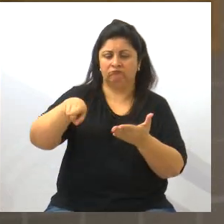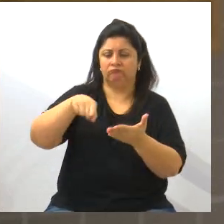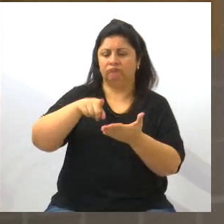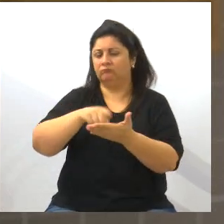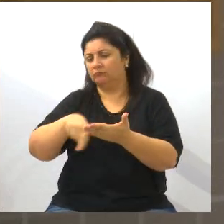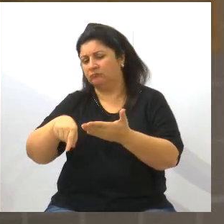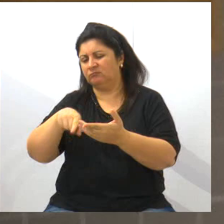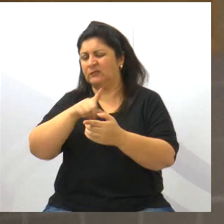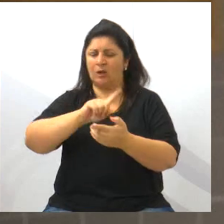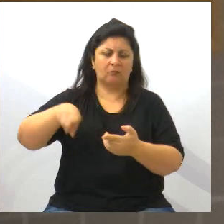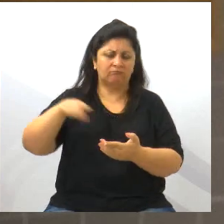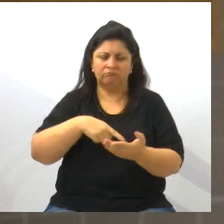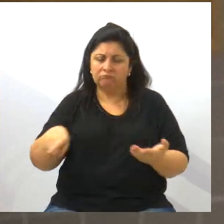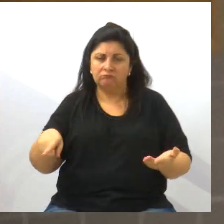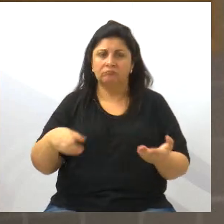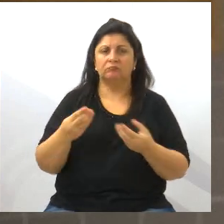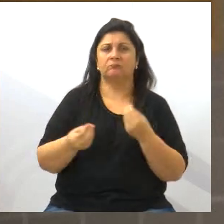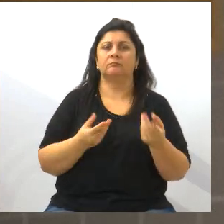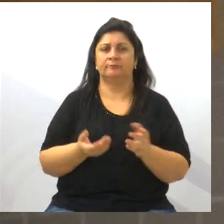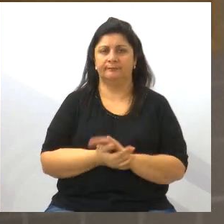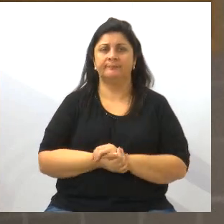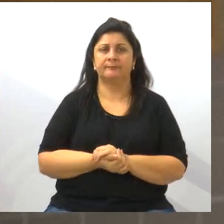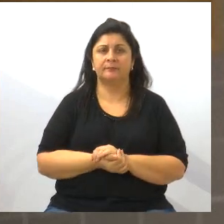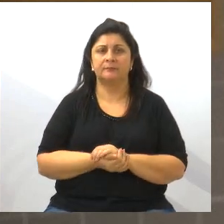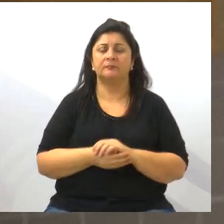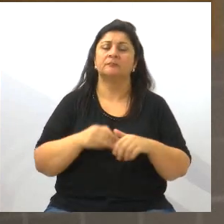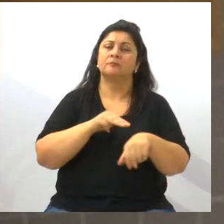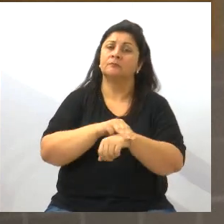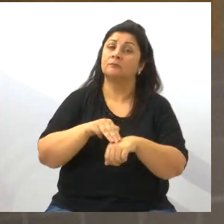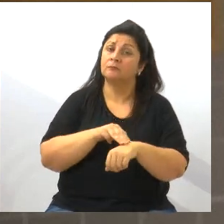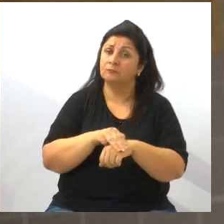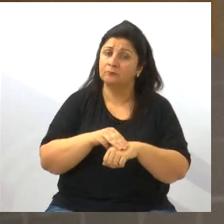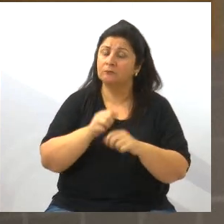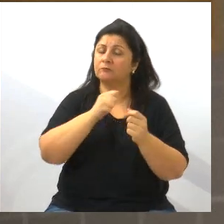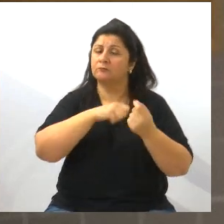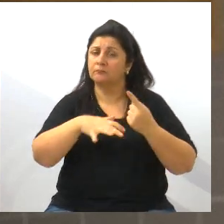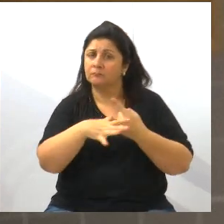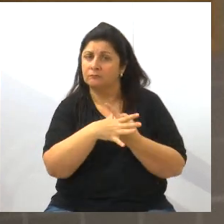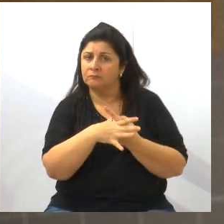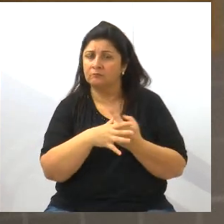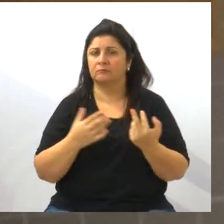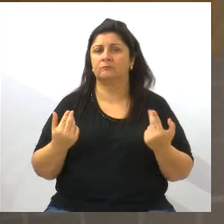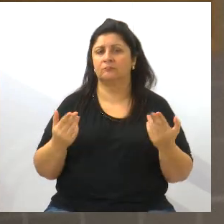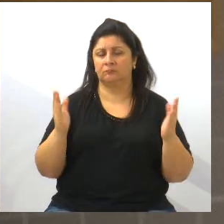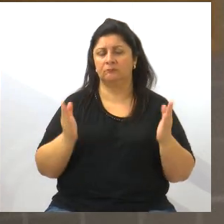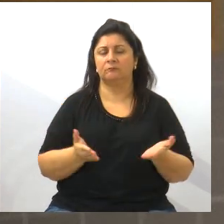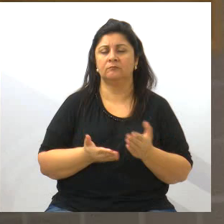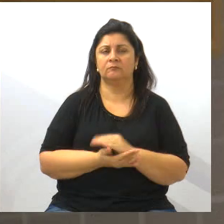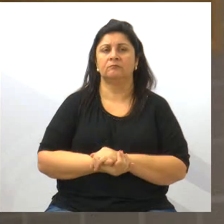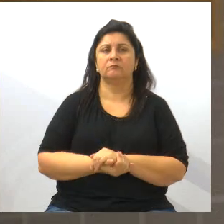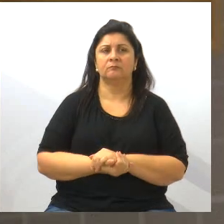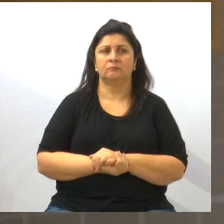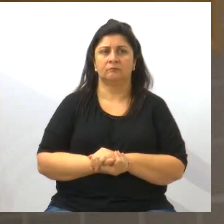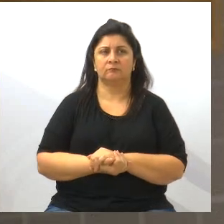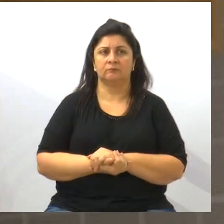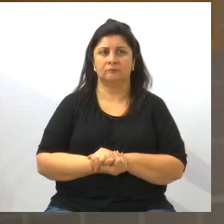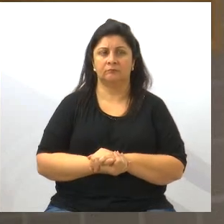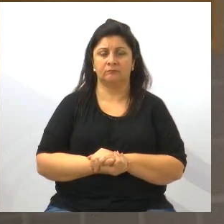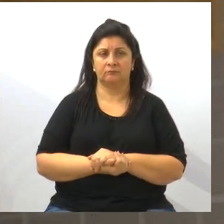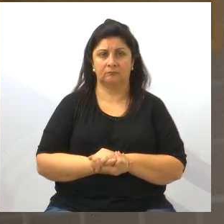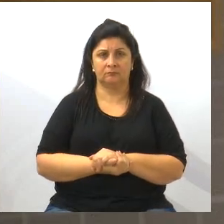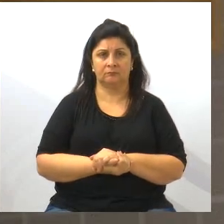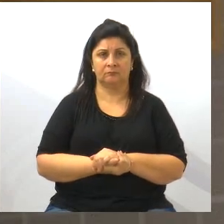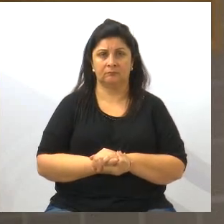análise, que é dialogar com a sociedade, como nós estamos fazendo hoje aqui, né? Então,